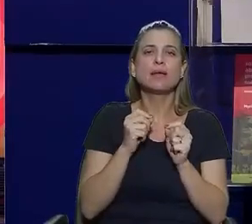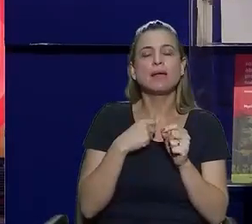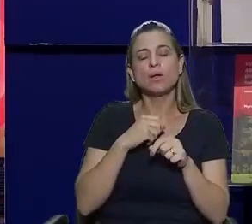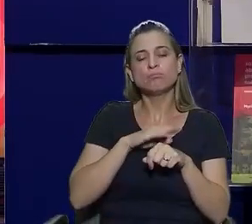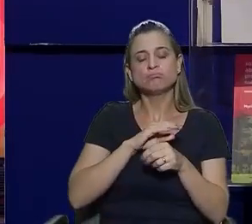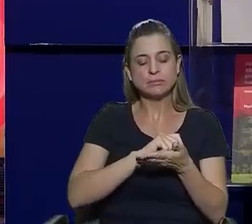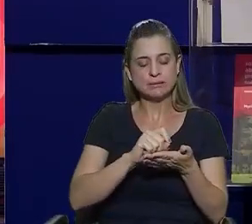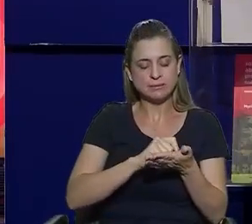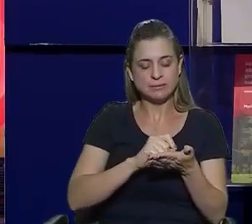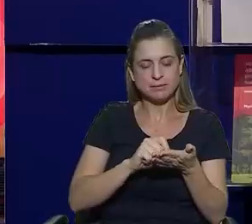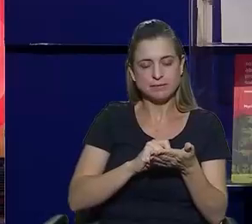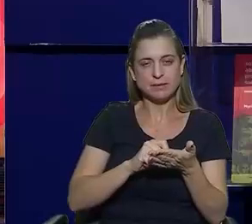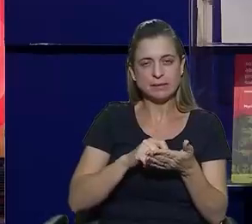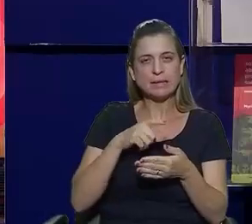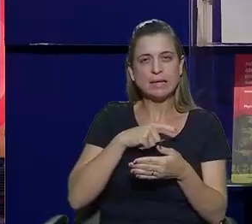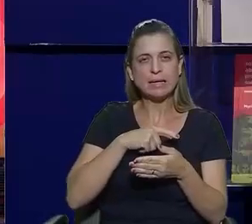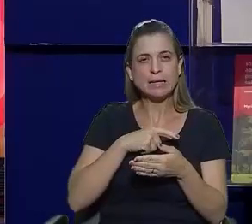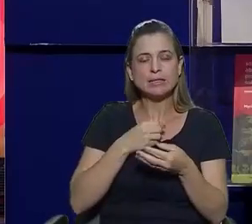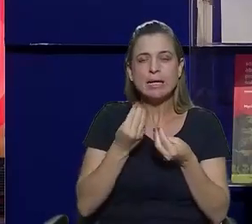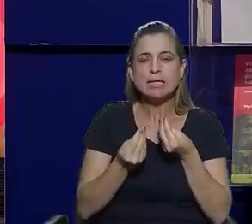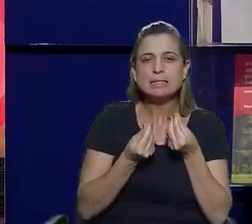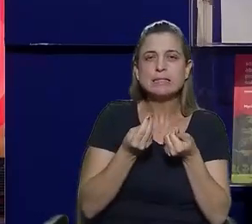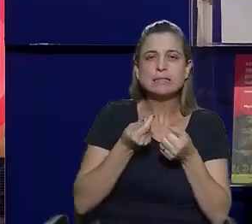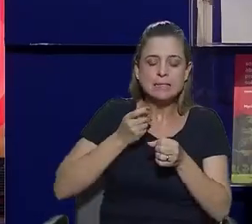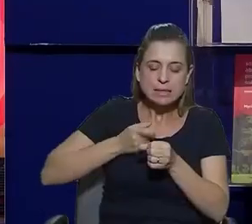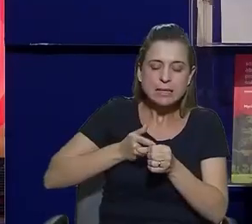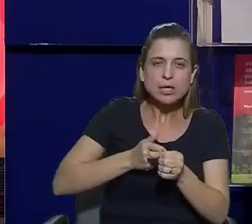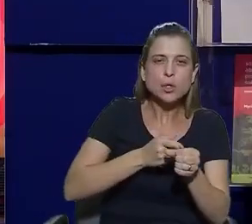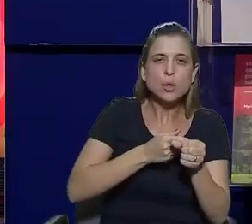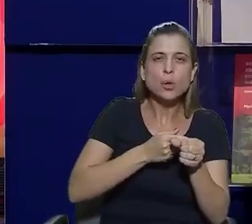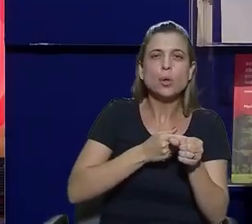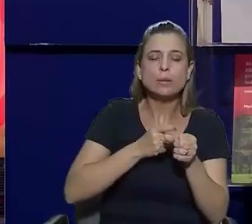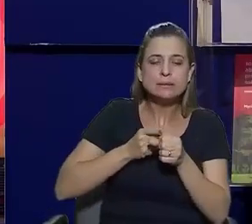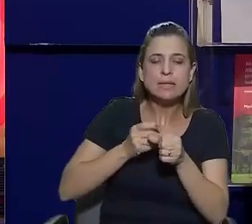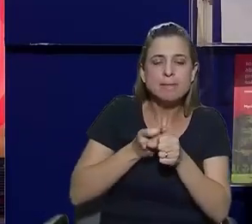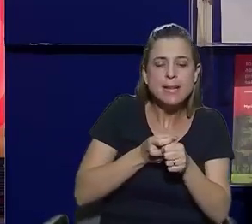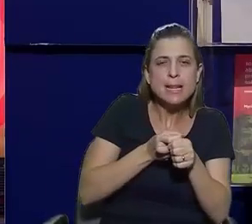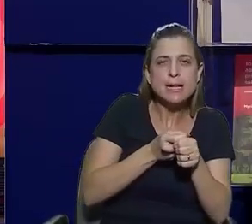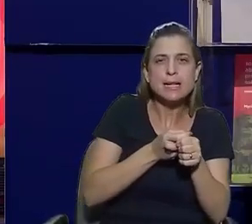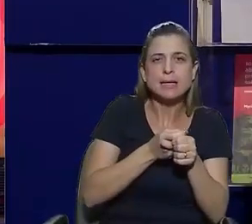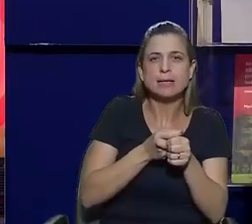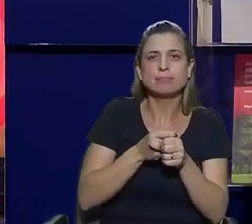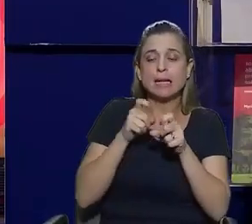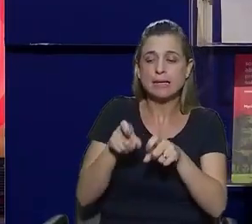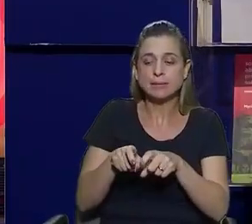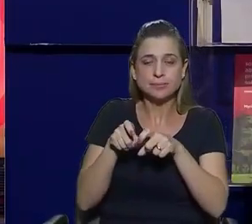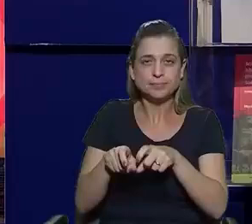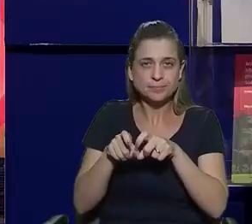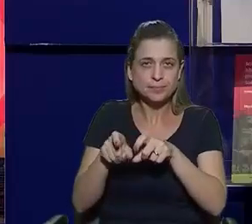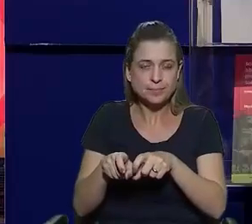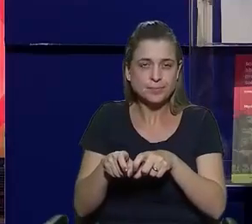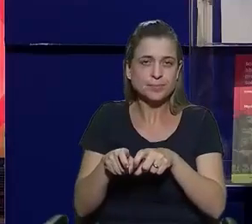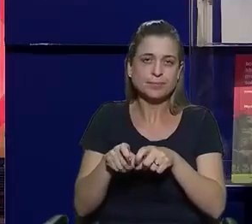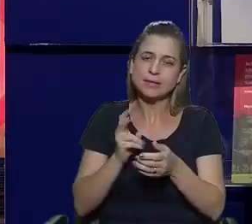muito desse sujeito que veio do interior, da cidade pequena, envolvida na lavoura, muito